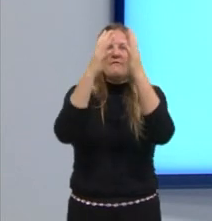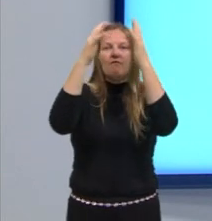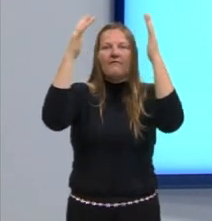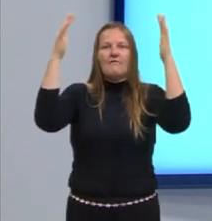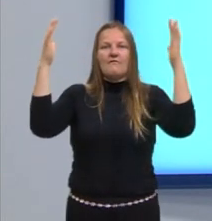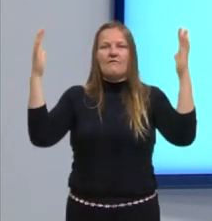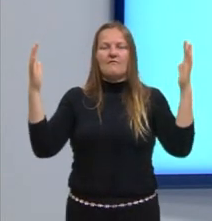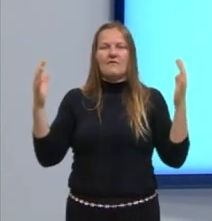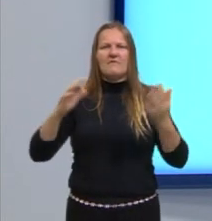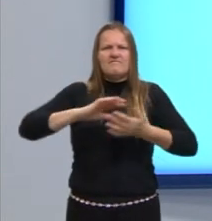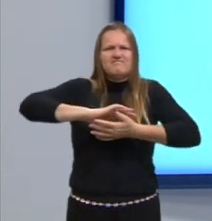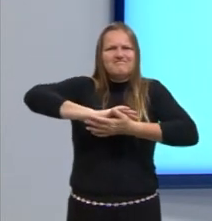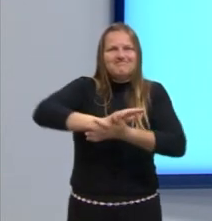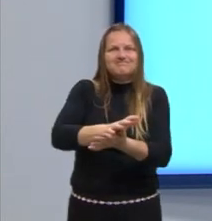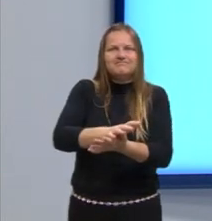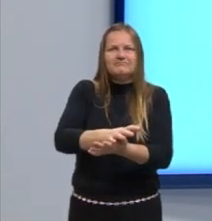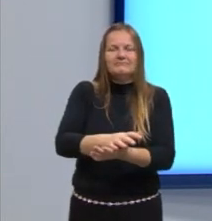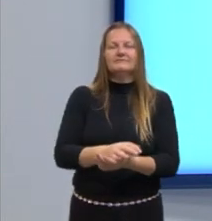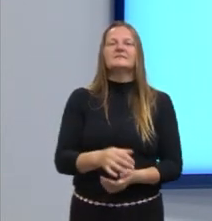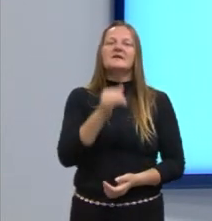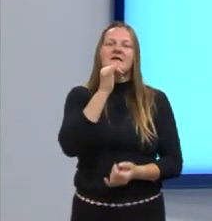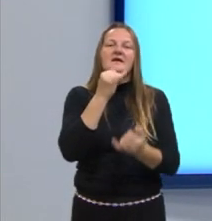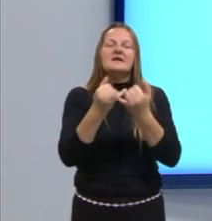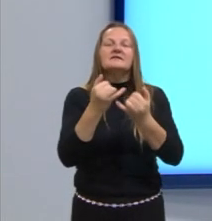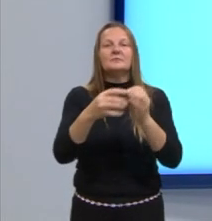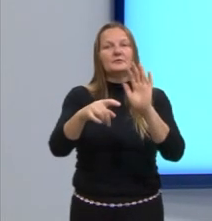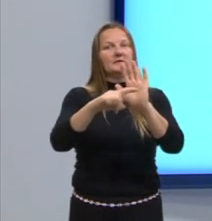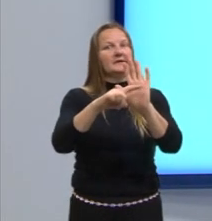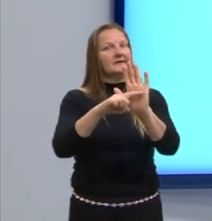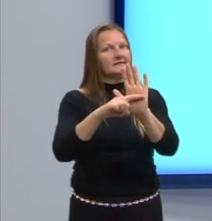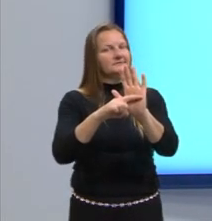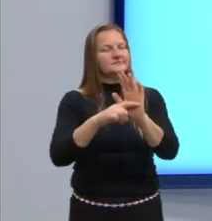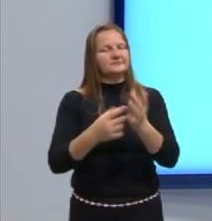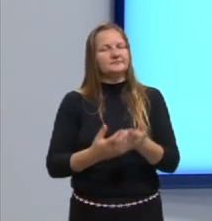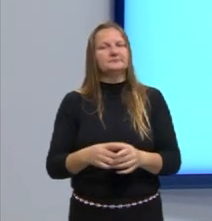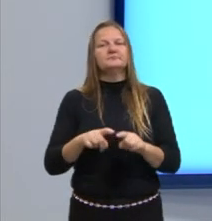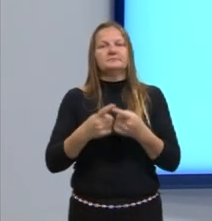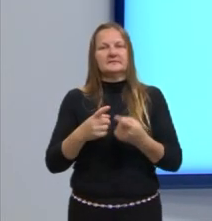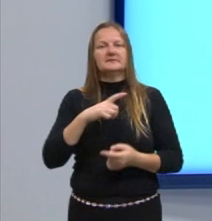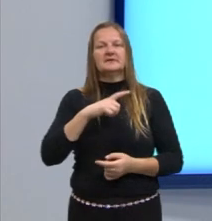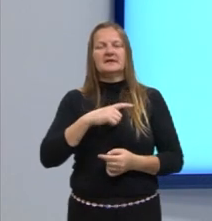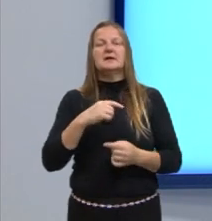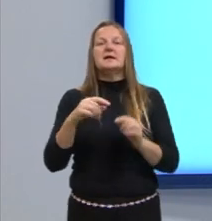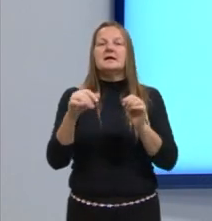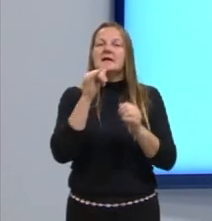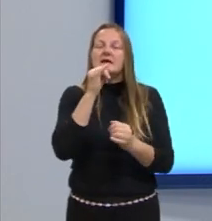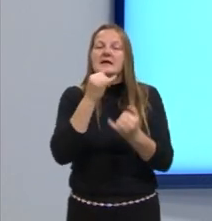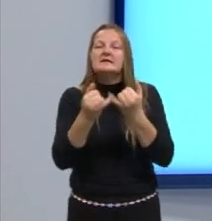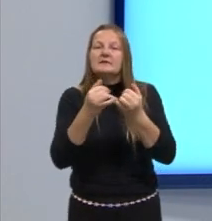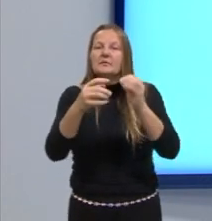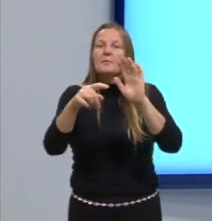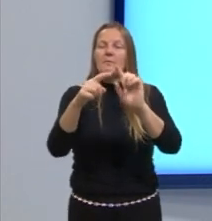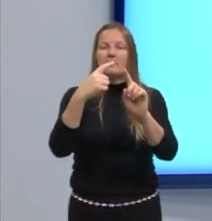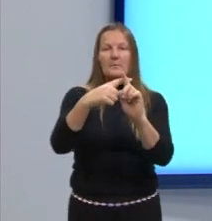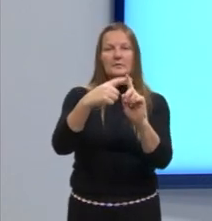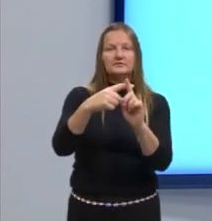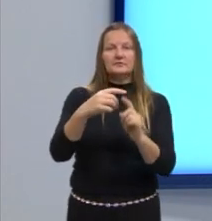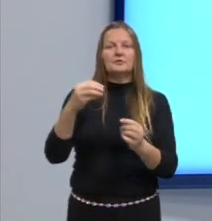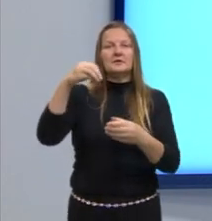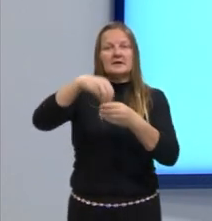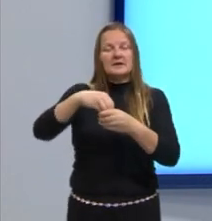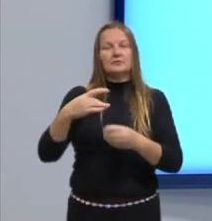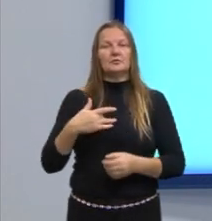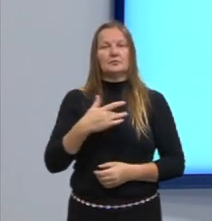E claro tá Gente esse é um exemplo negativo que eu trouxe né mas a gente também tem os exemplos positivos que são usados na